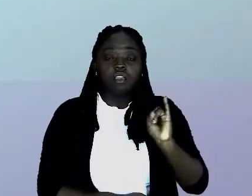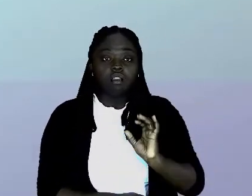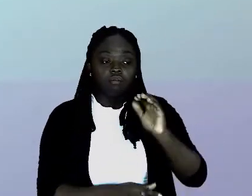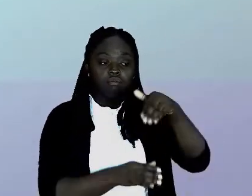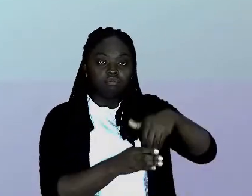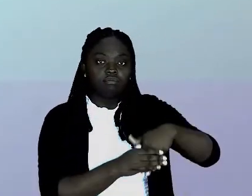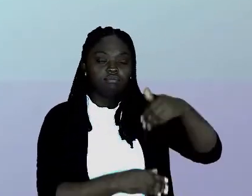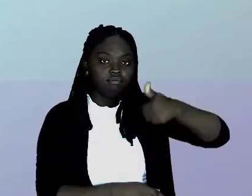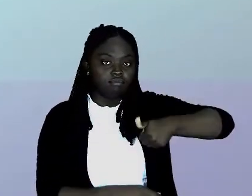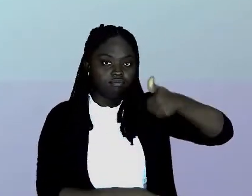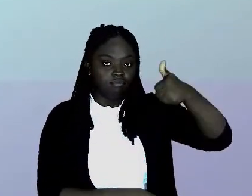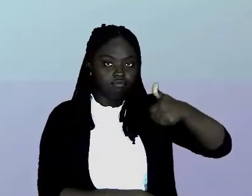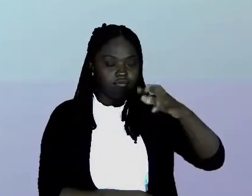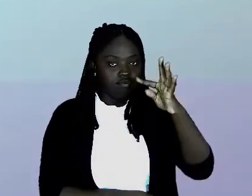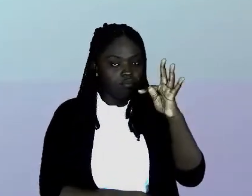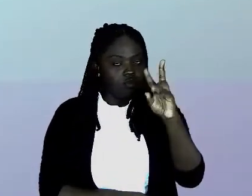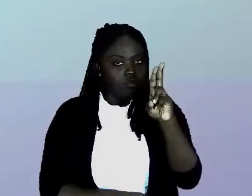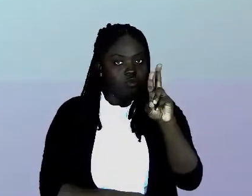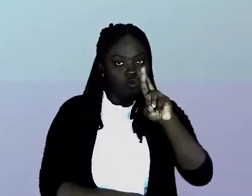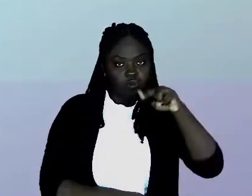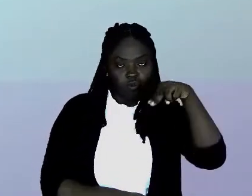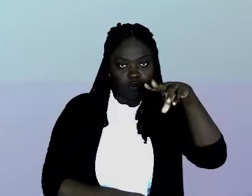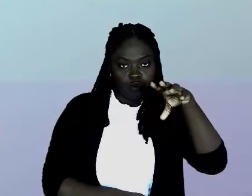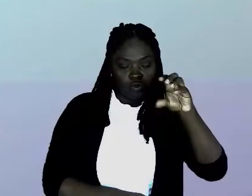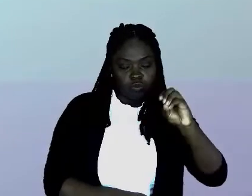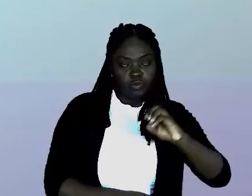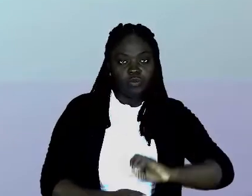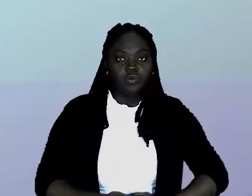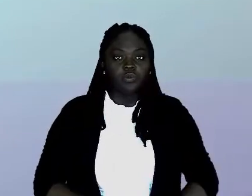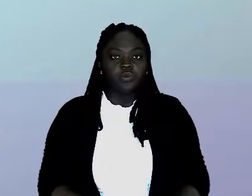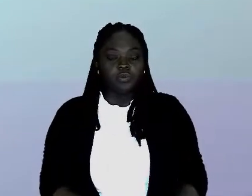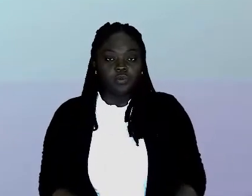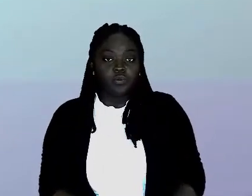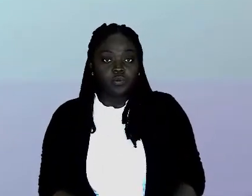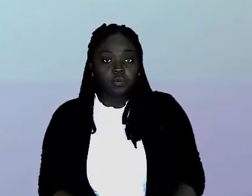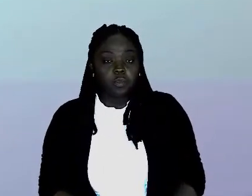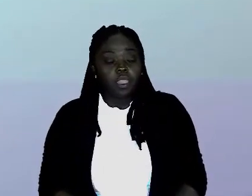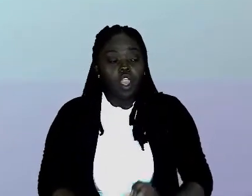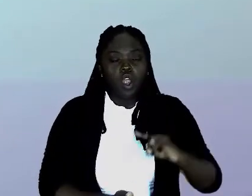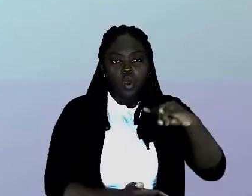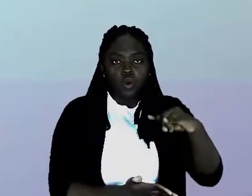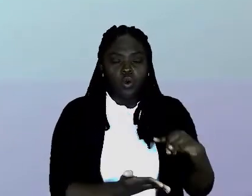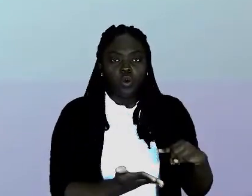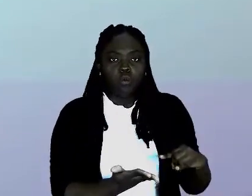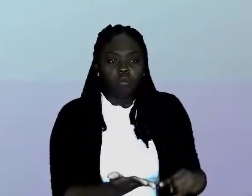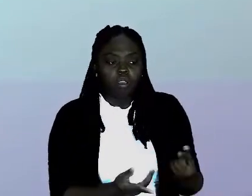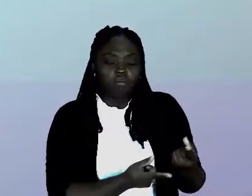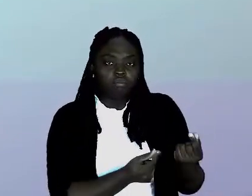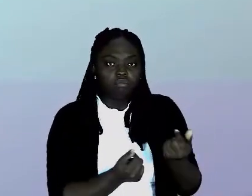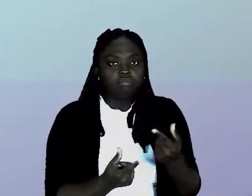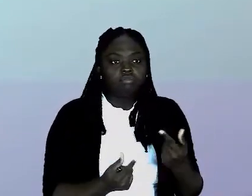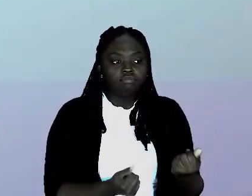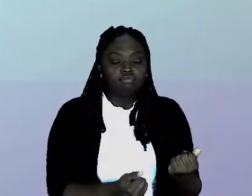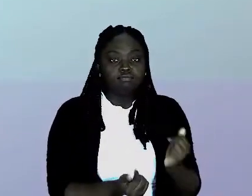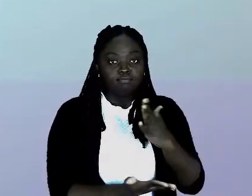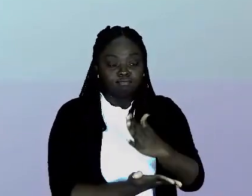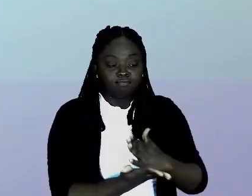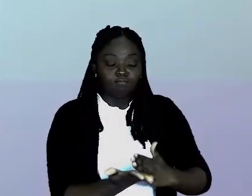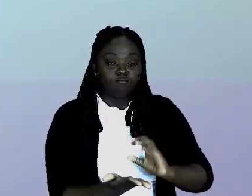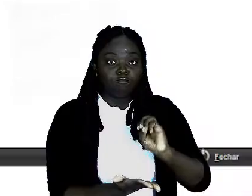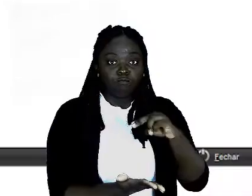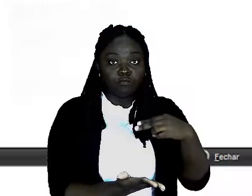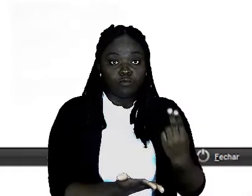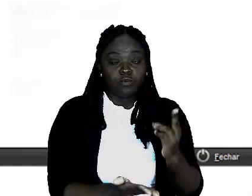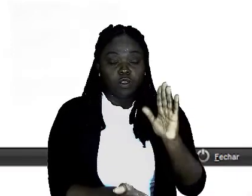turno. Para o envio de prestação de contas parcial ou final